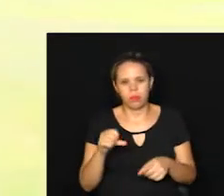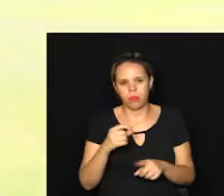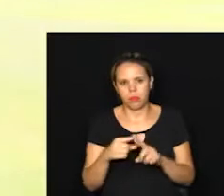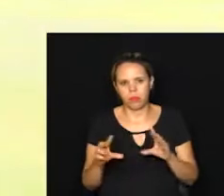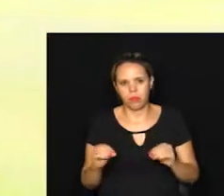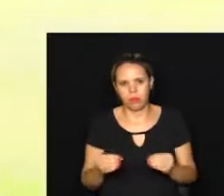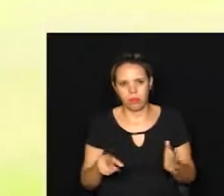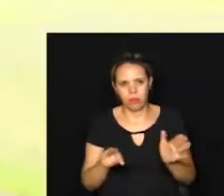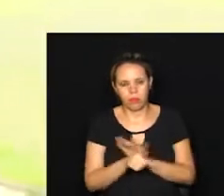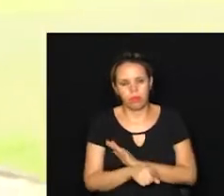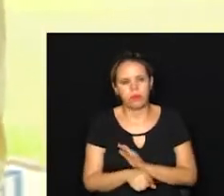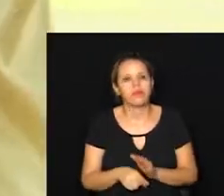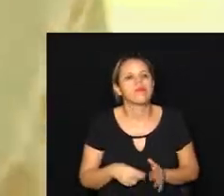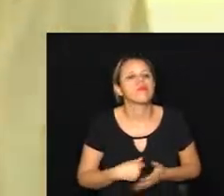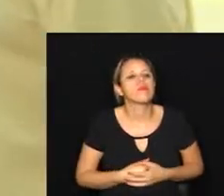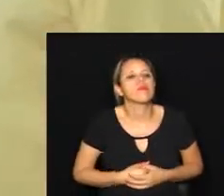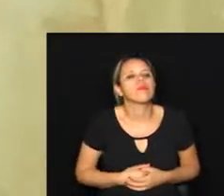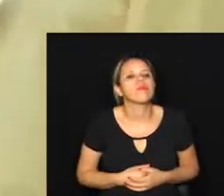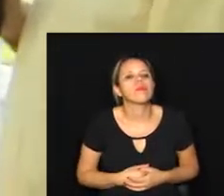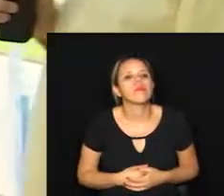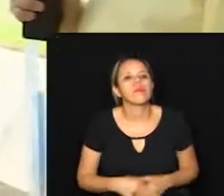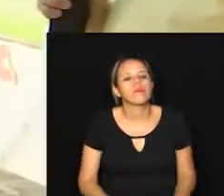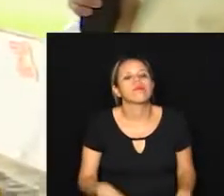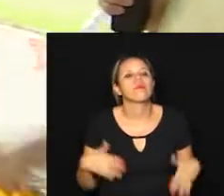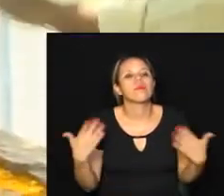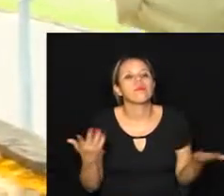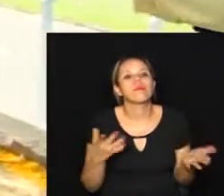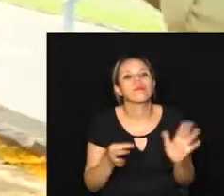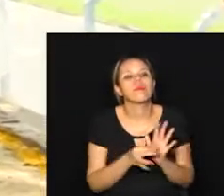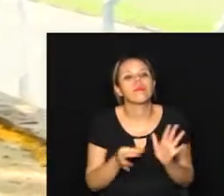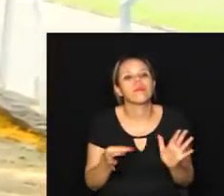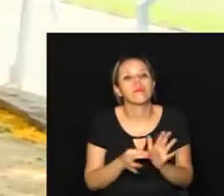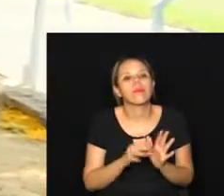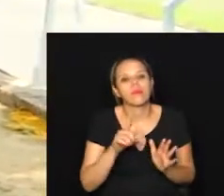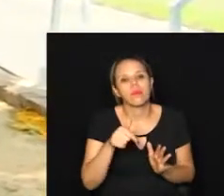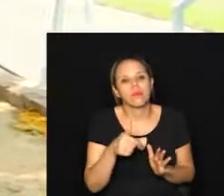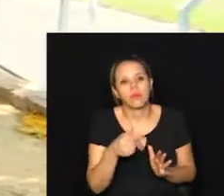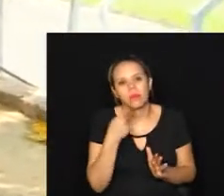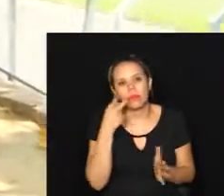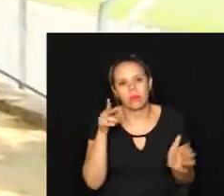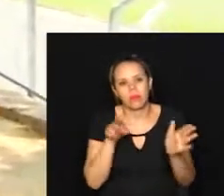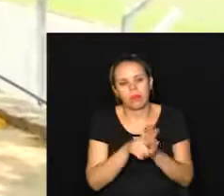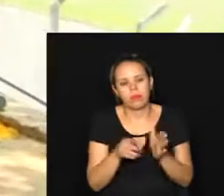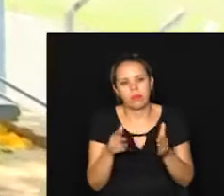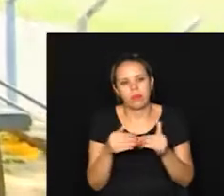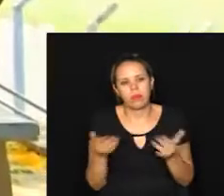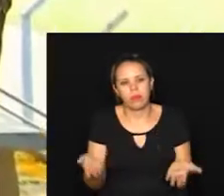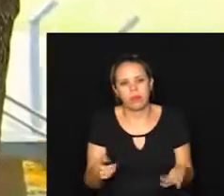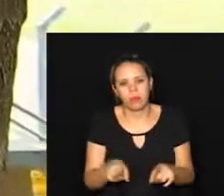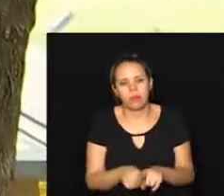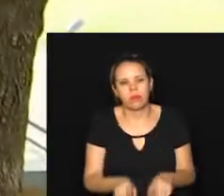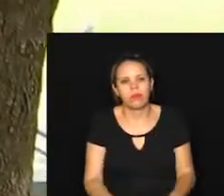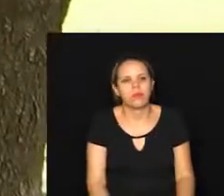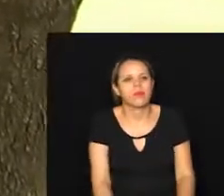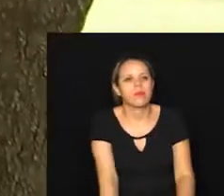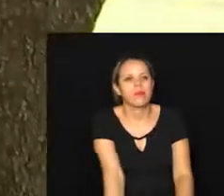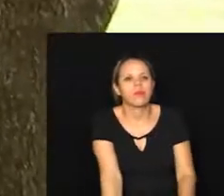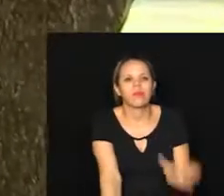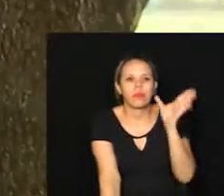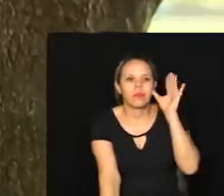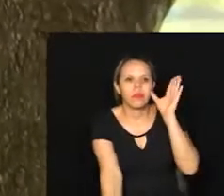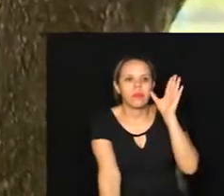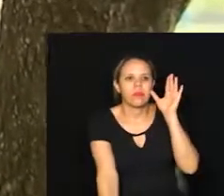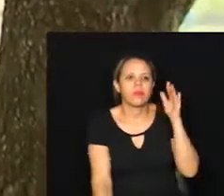Você ouviu a pergunta do Gabriel, Stefan? Sim. Então qual é a sua resposta? E depois eu vou pedir o seu palpite aqui também. É curioso até